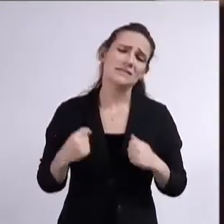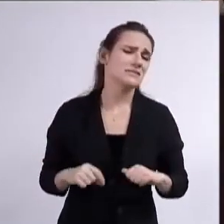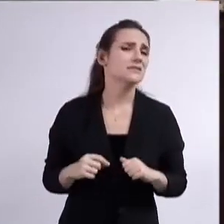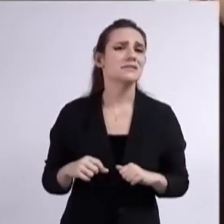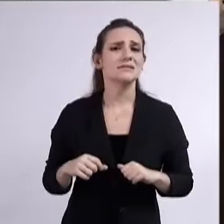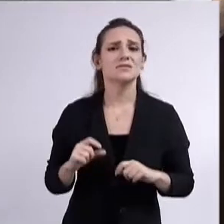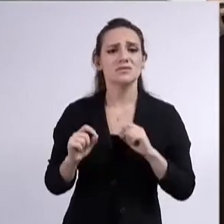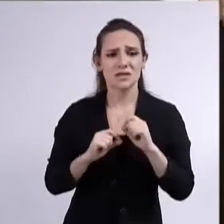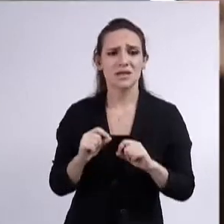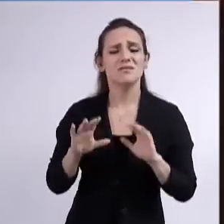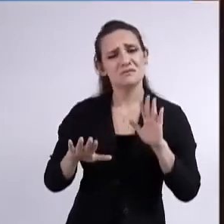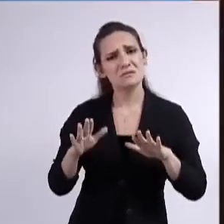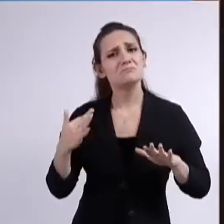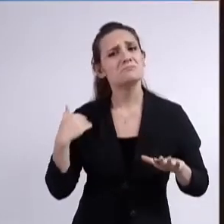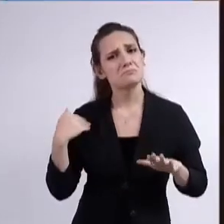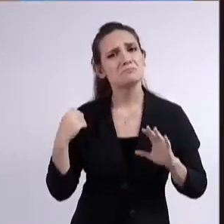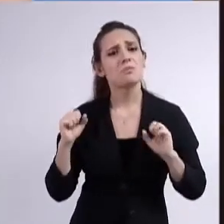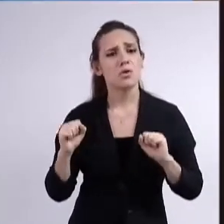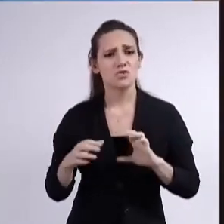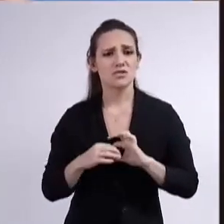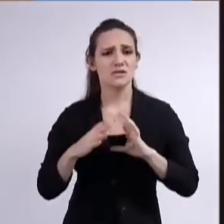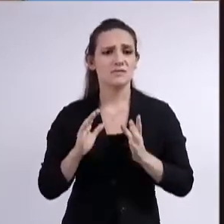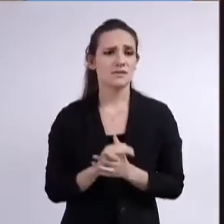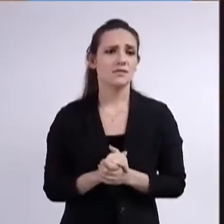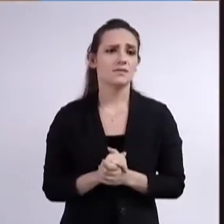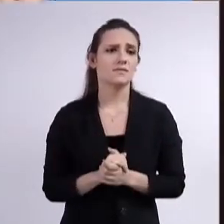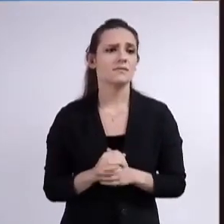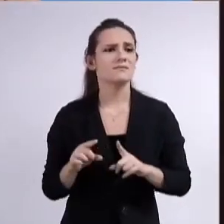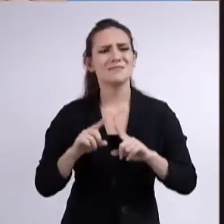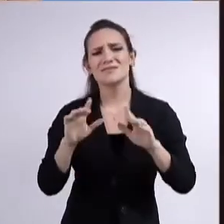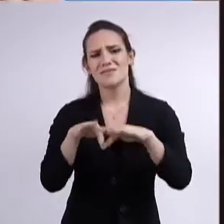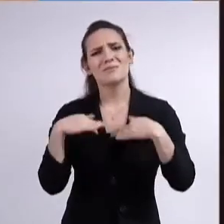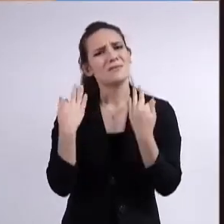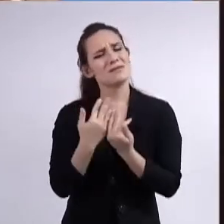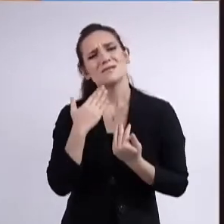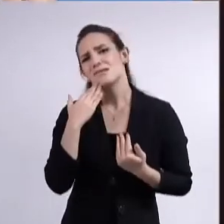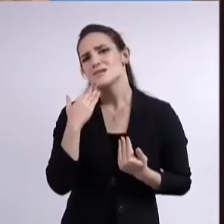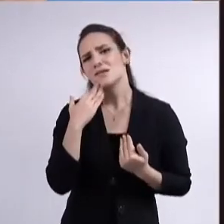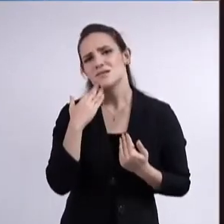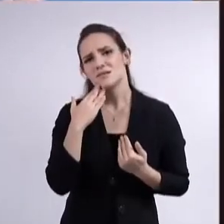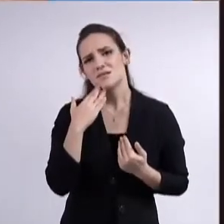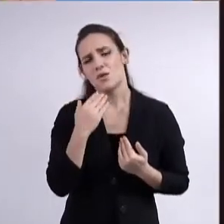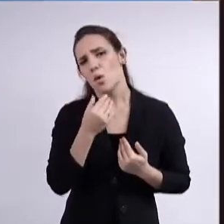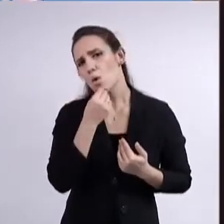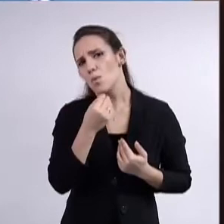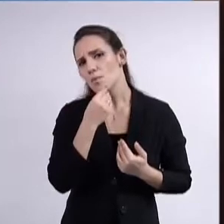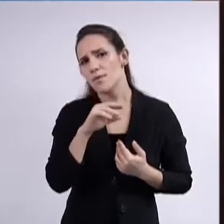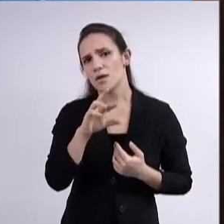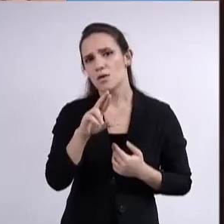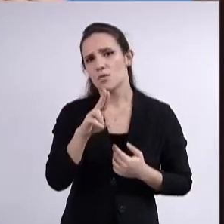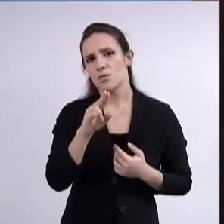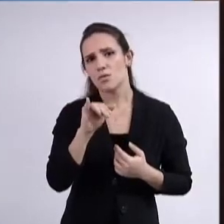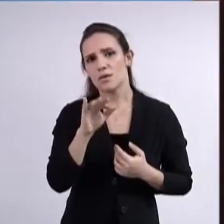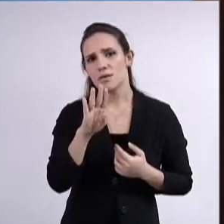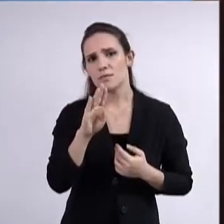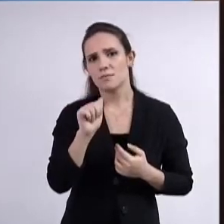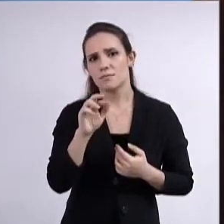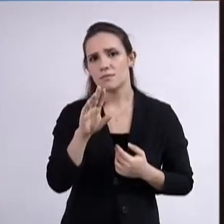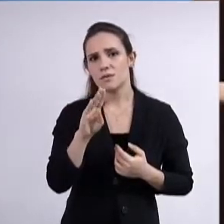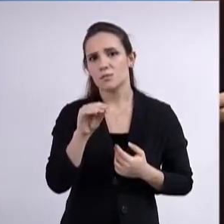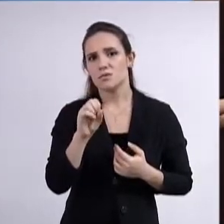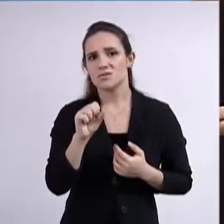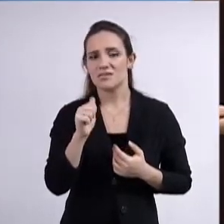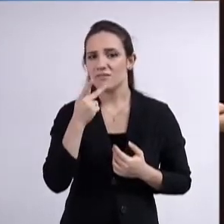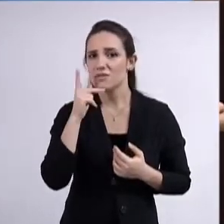se coloca à disposição para ajudar, mas a família desestruturada, já dizia Rui Barbosa, a célula máter da